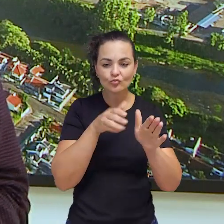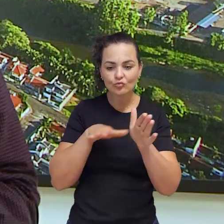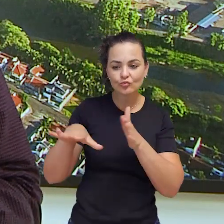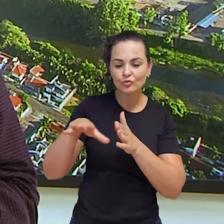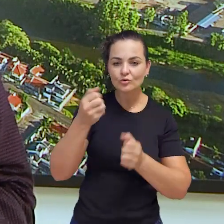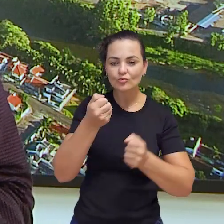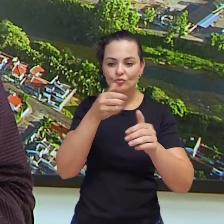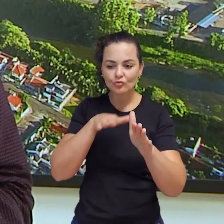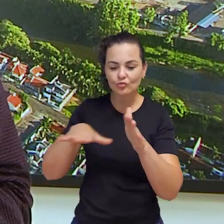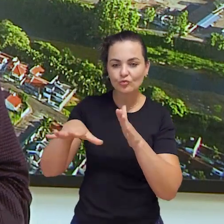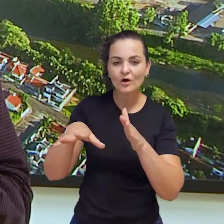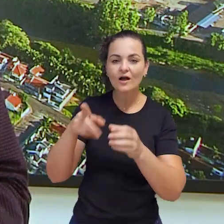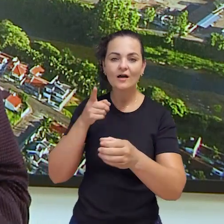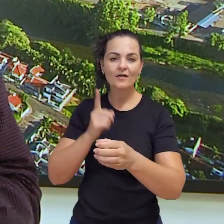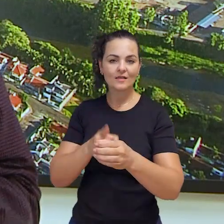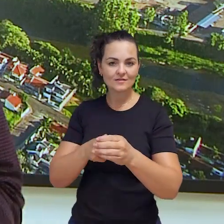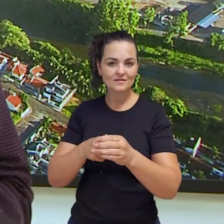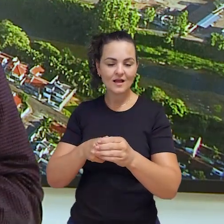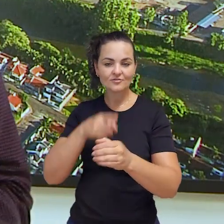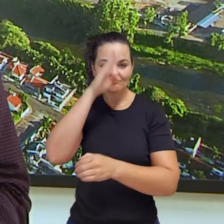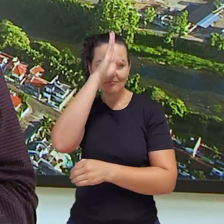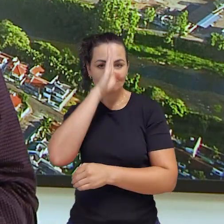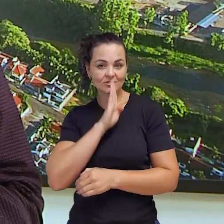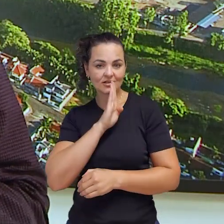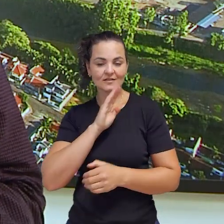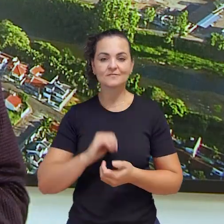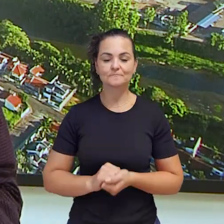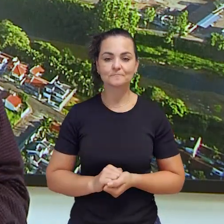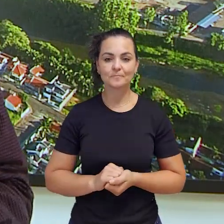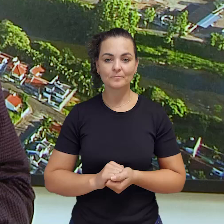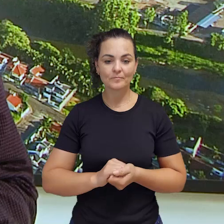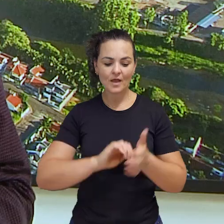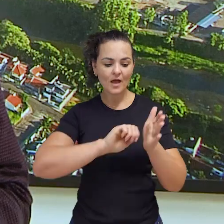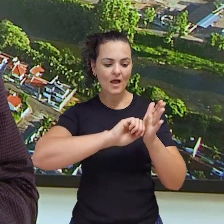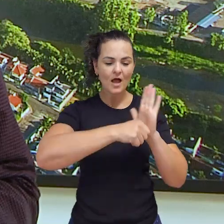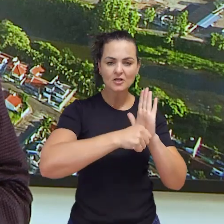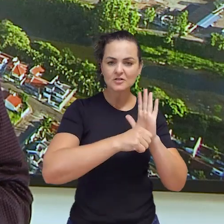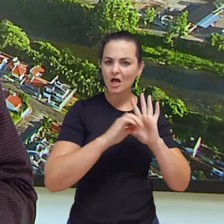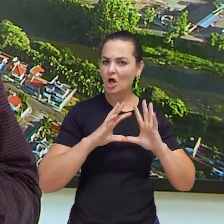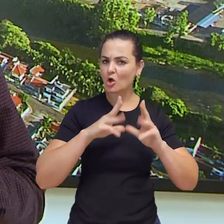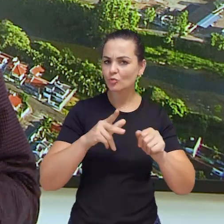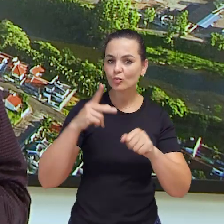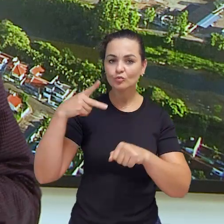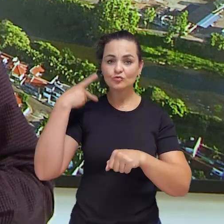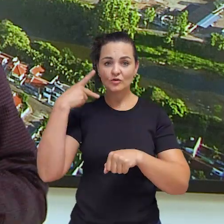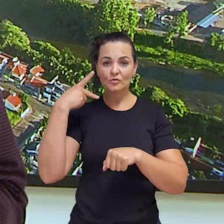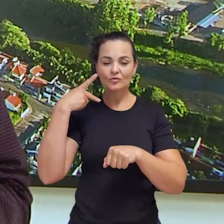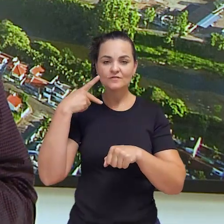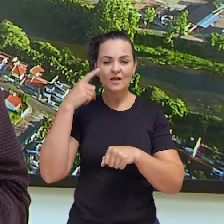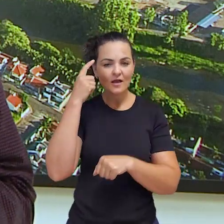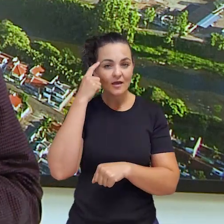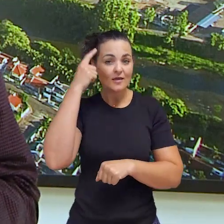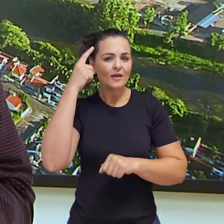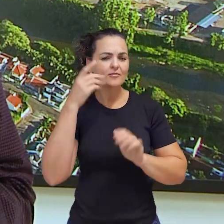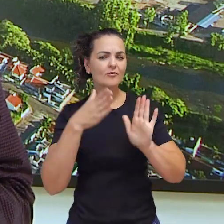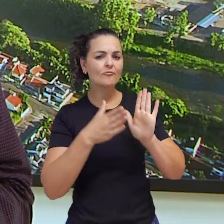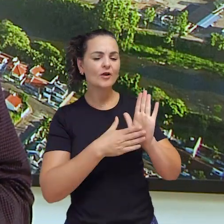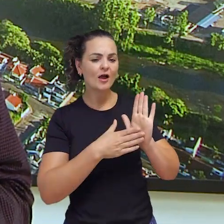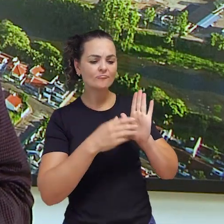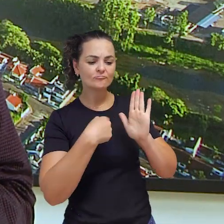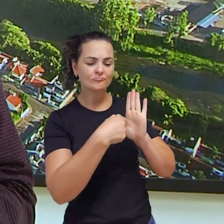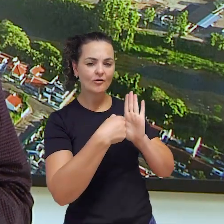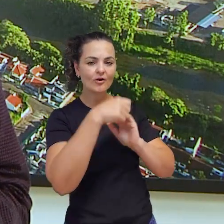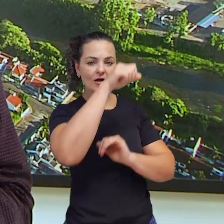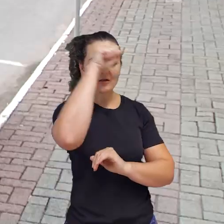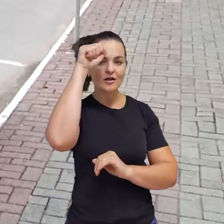rotativo da cidade o projeto foi assinado por todos os vereadores de araguaínses e teve a iniciativa da vereadora